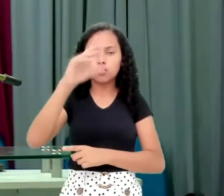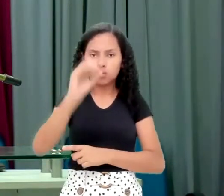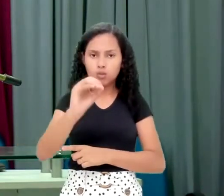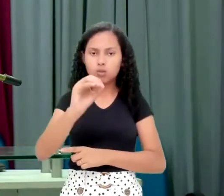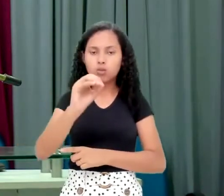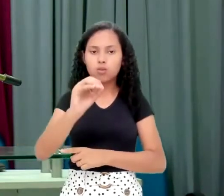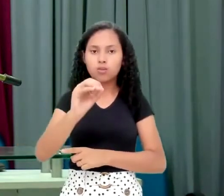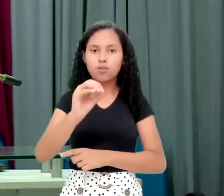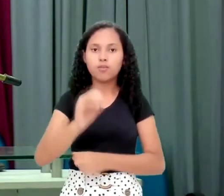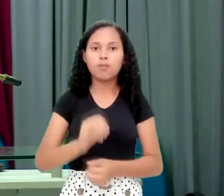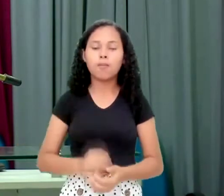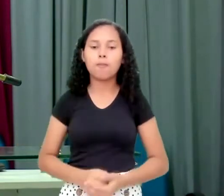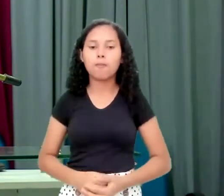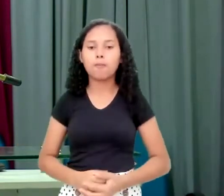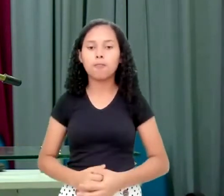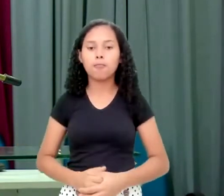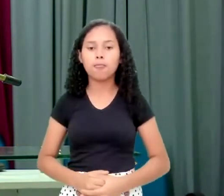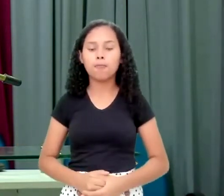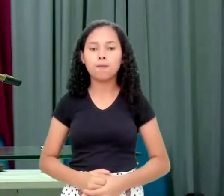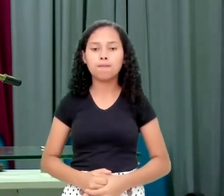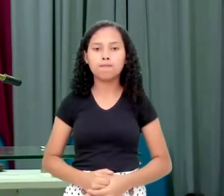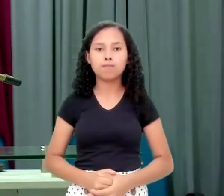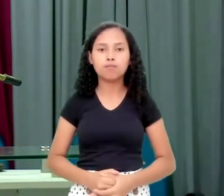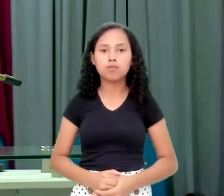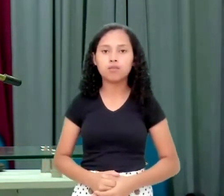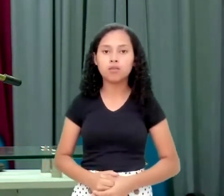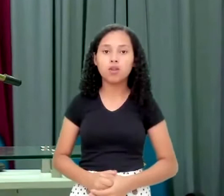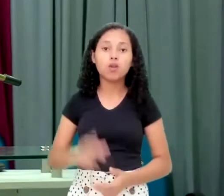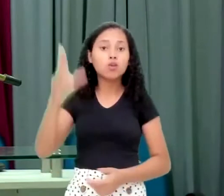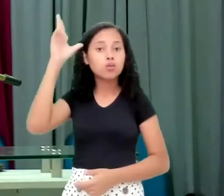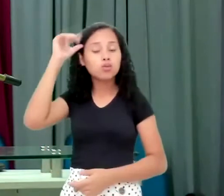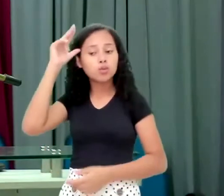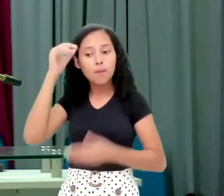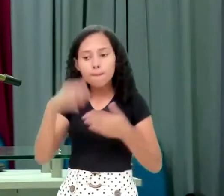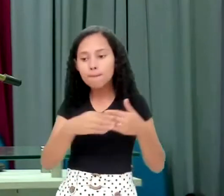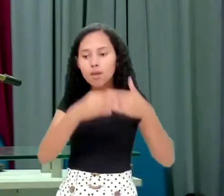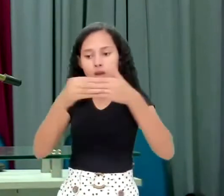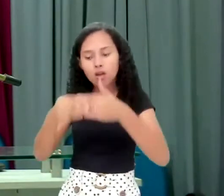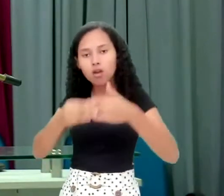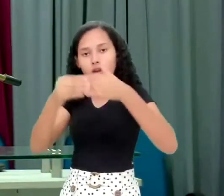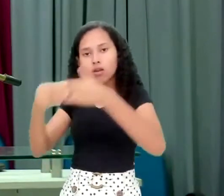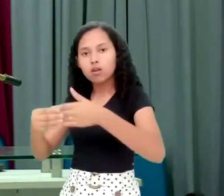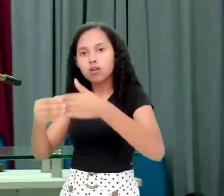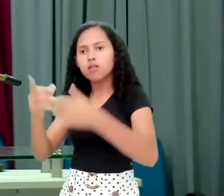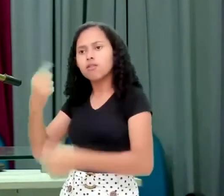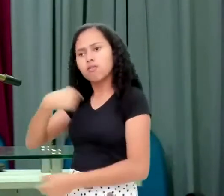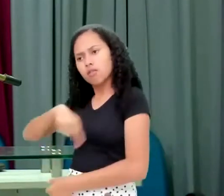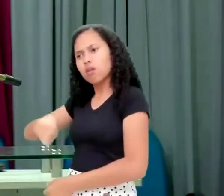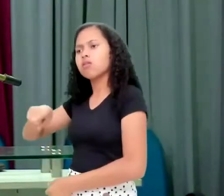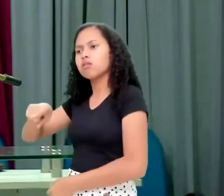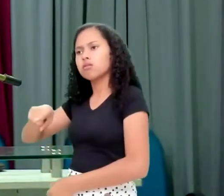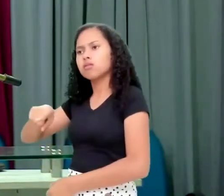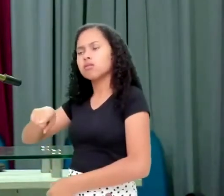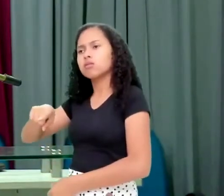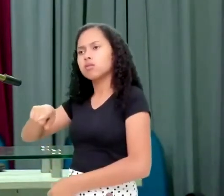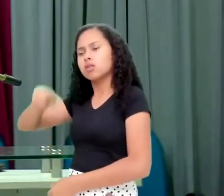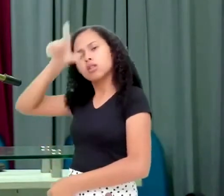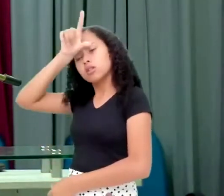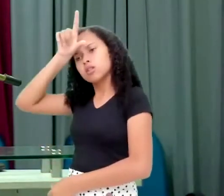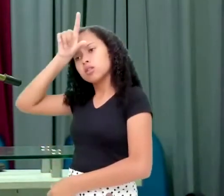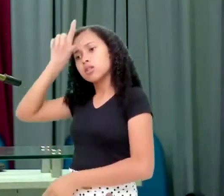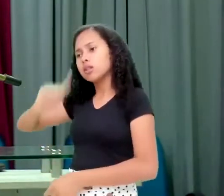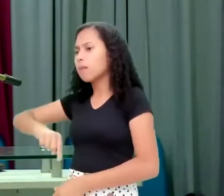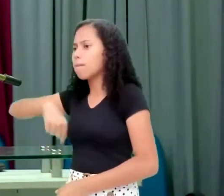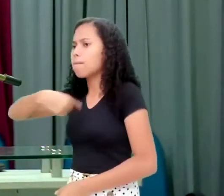e tostado, e o pôs sobre o jumento. E disse: vai na frente, que eu vou